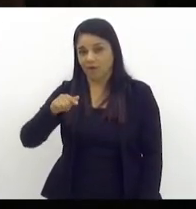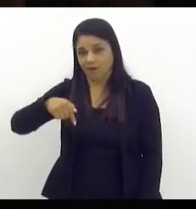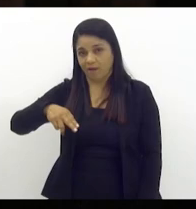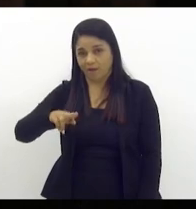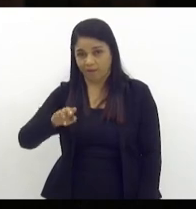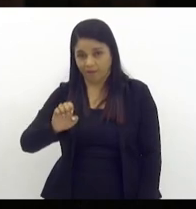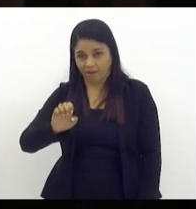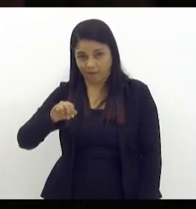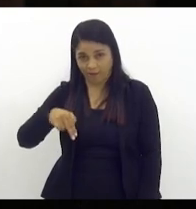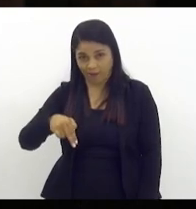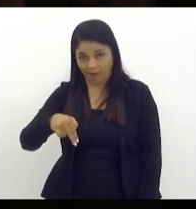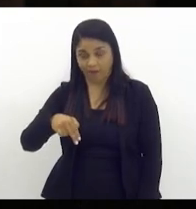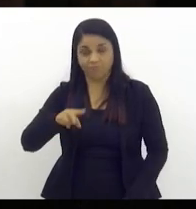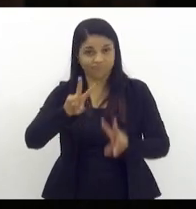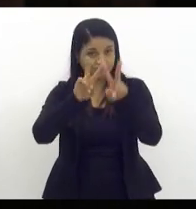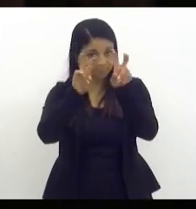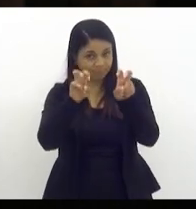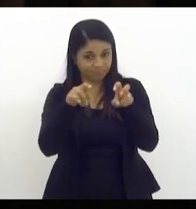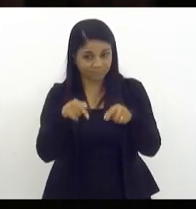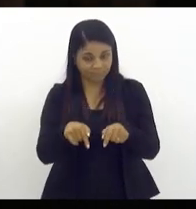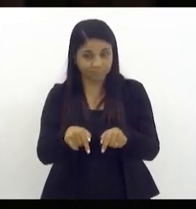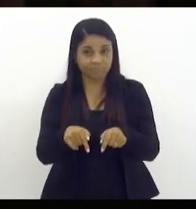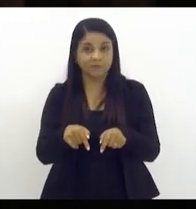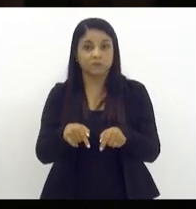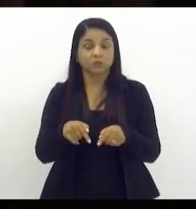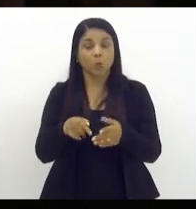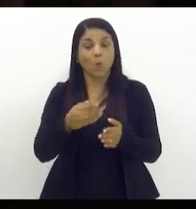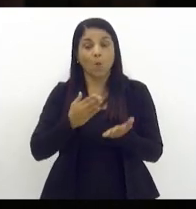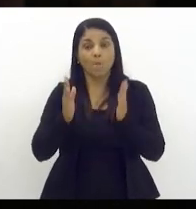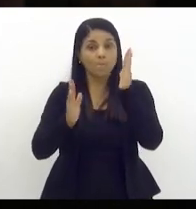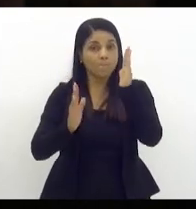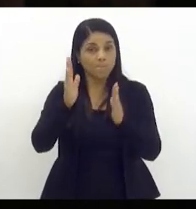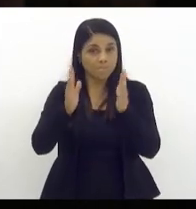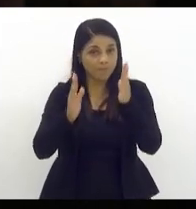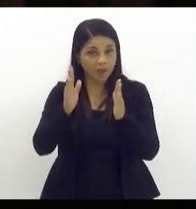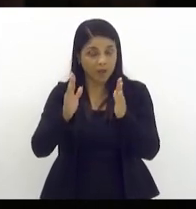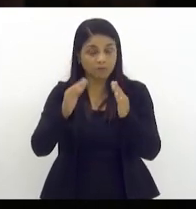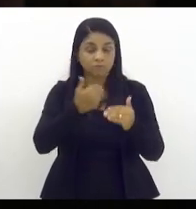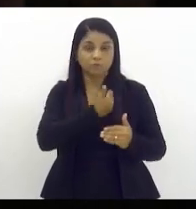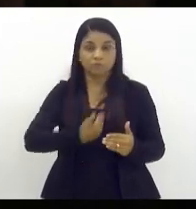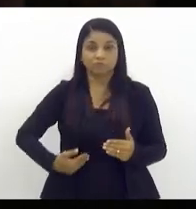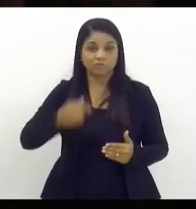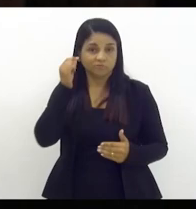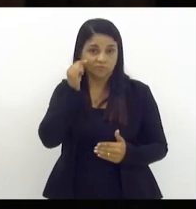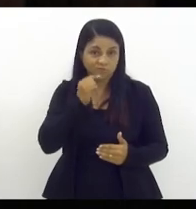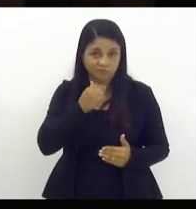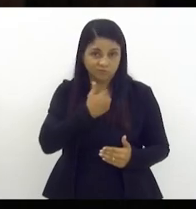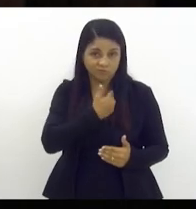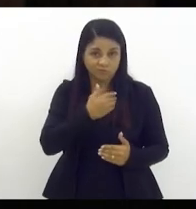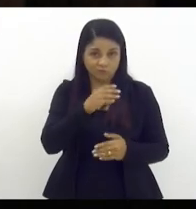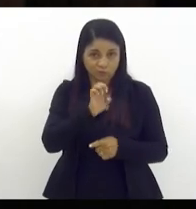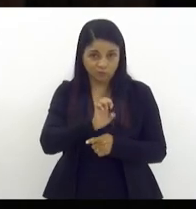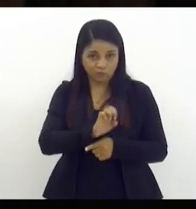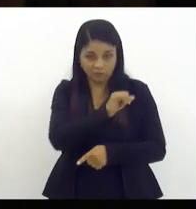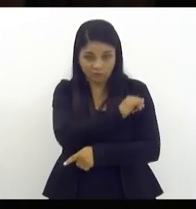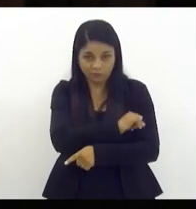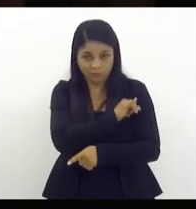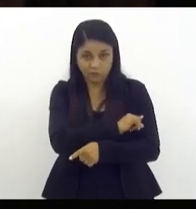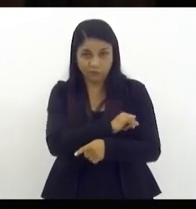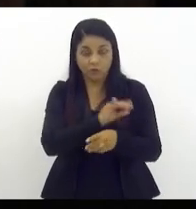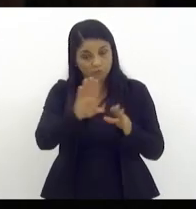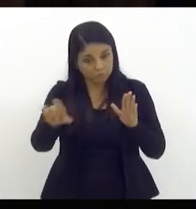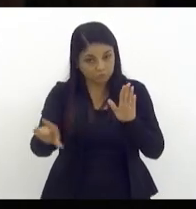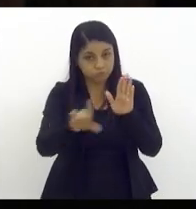assunto, deu prazo para o governador do Rio para implantar isso em todas, de forma como a lei determina, ou